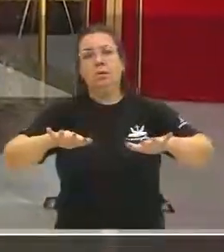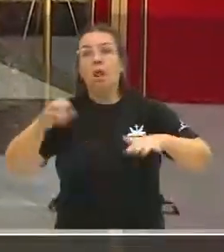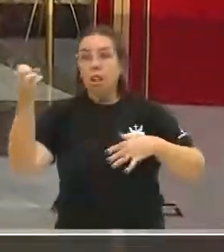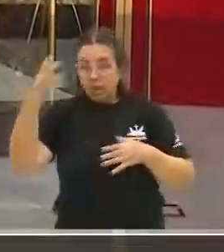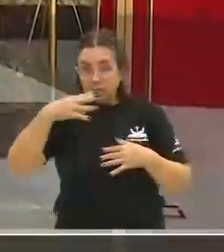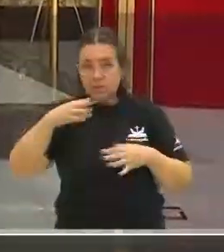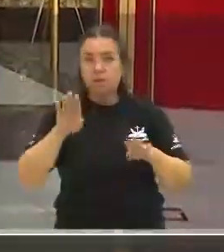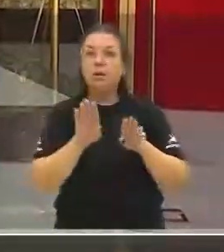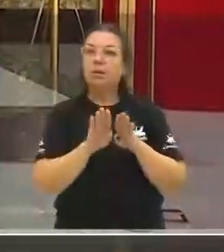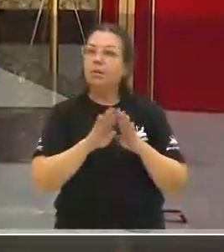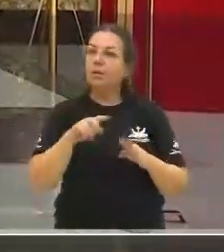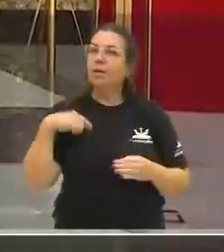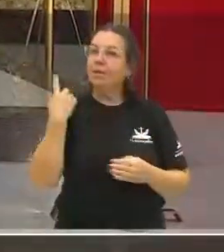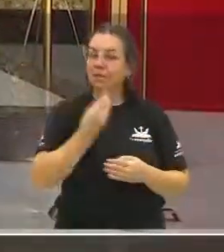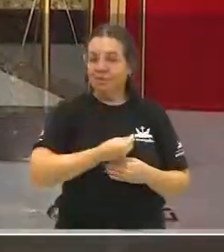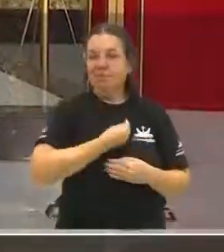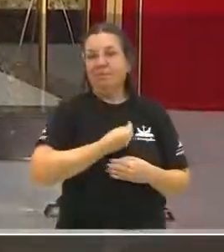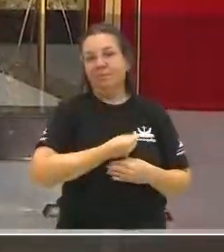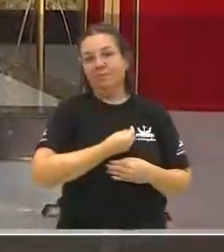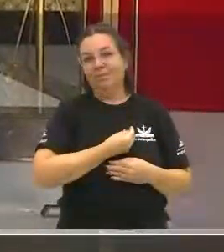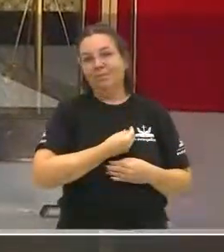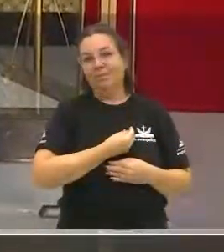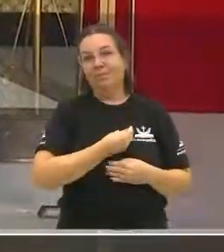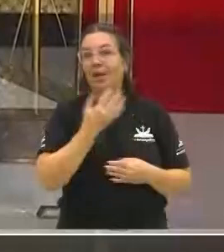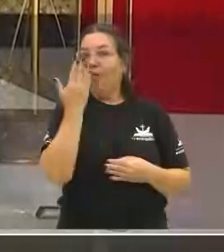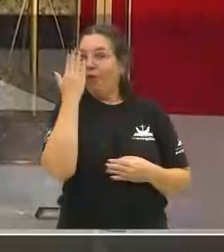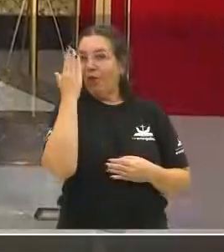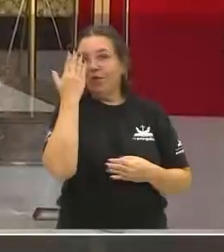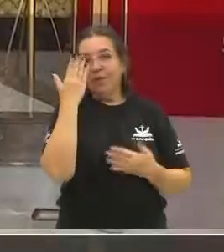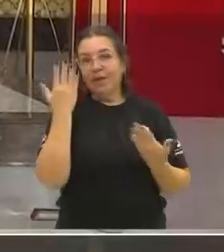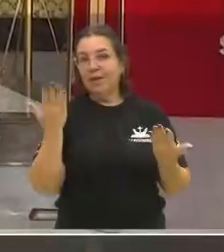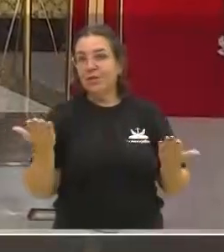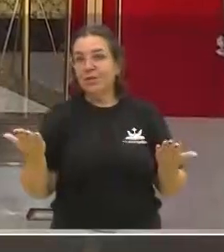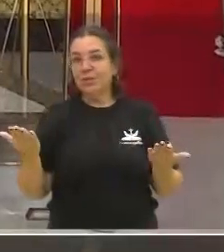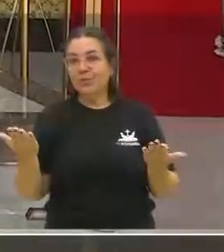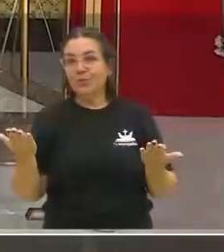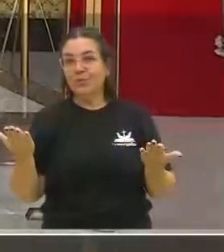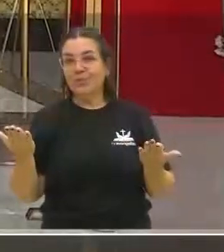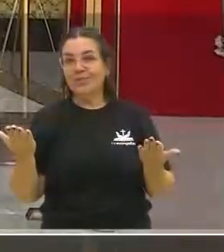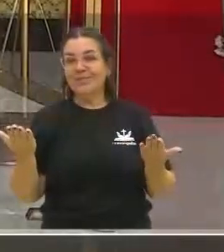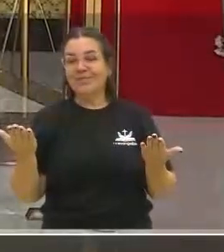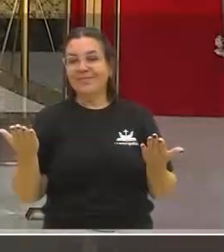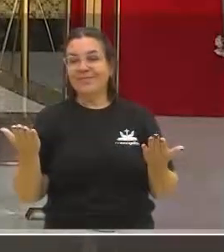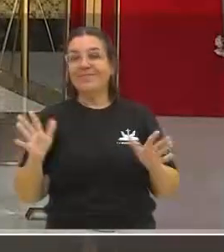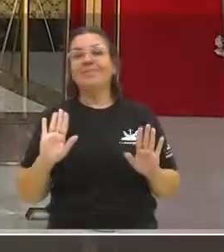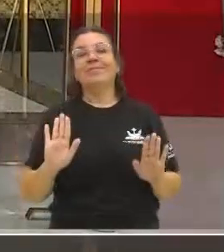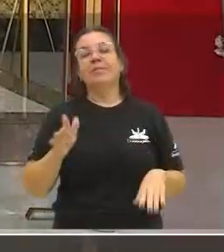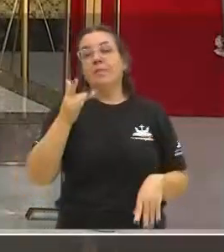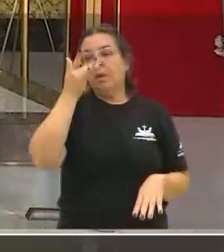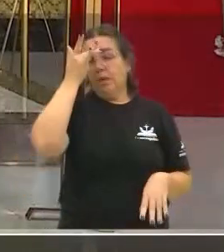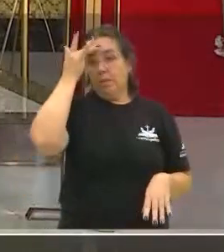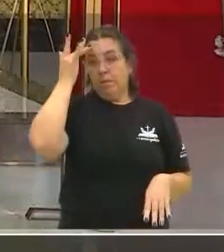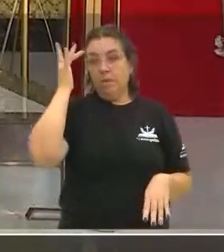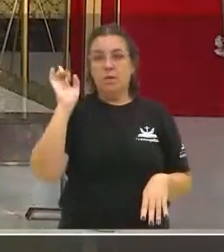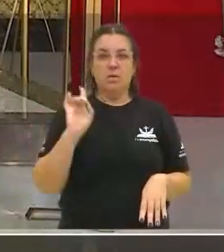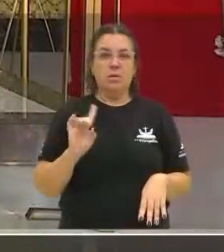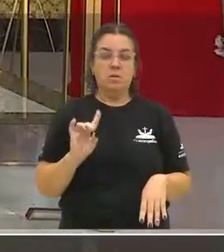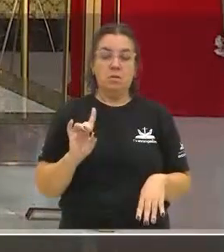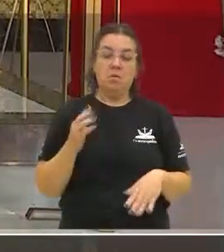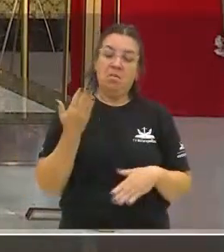também em nossa vida, um reflexo. Meus irmãos, ninguém reflete se não estiver